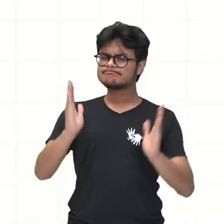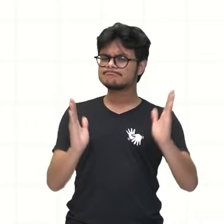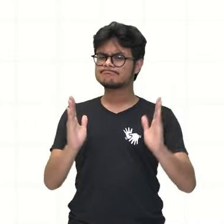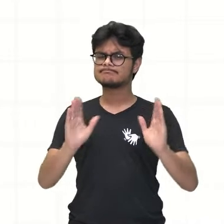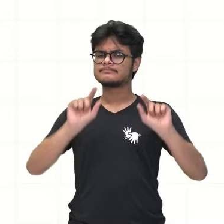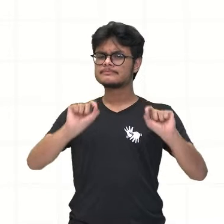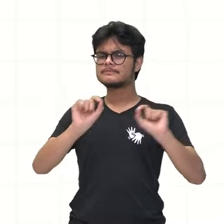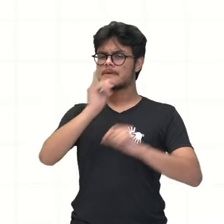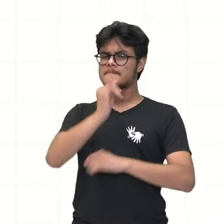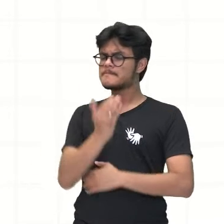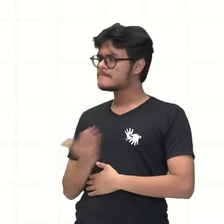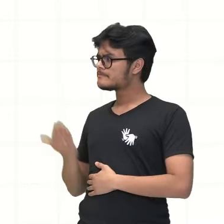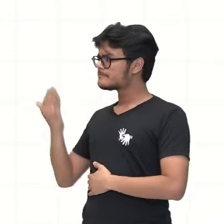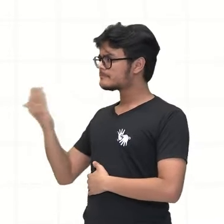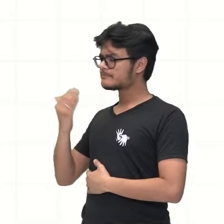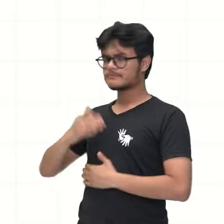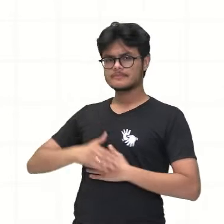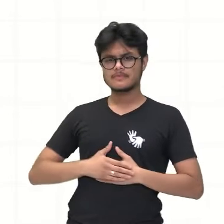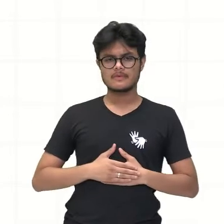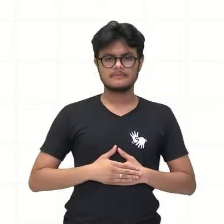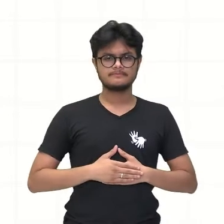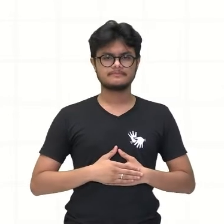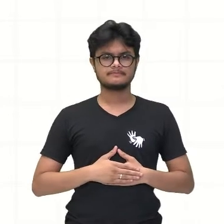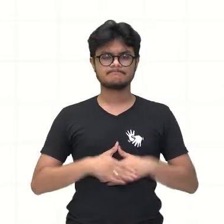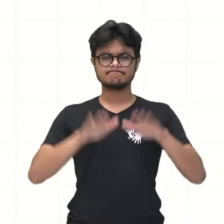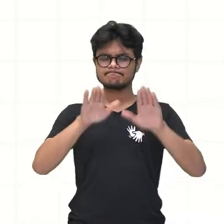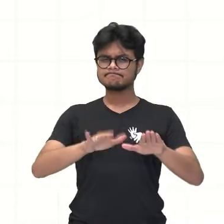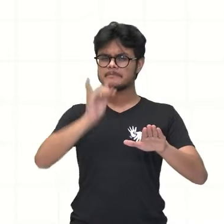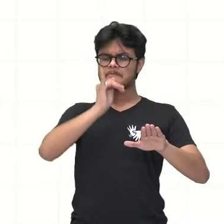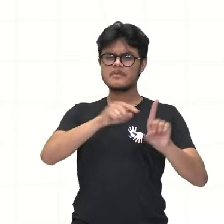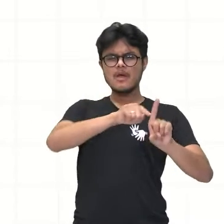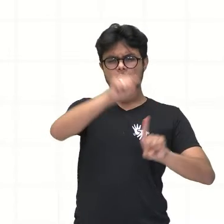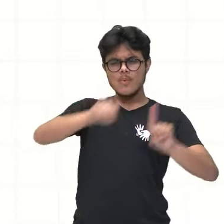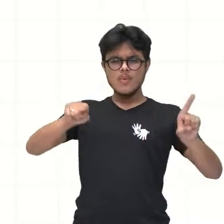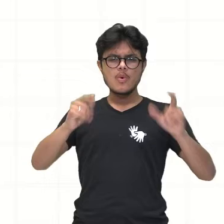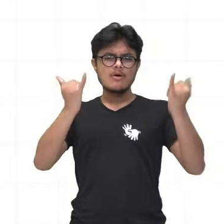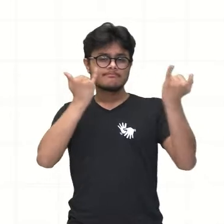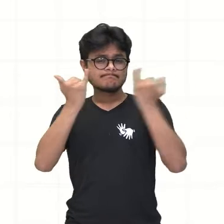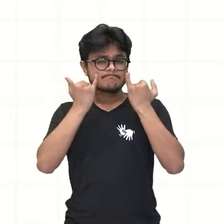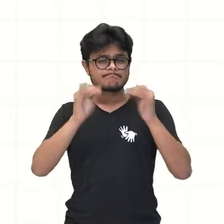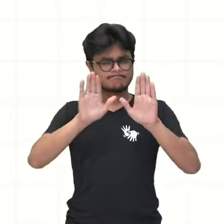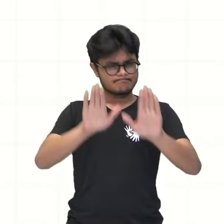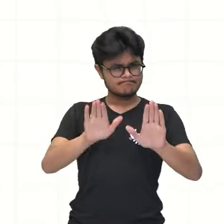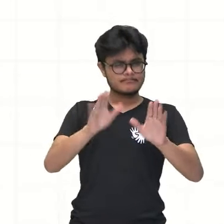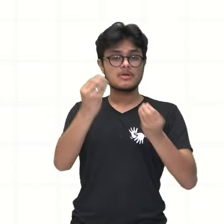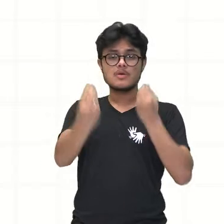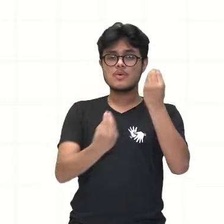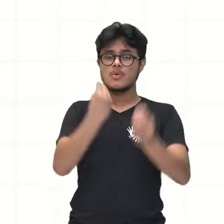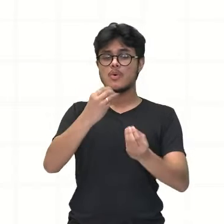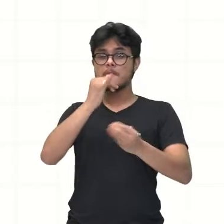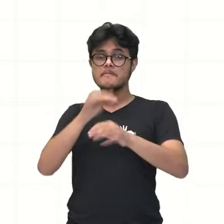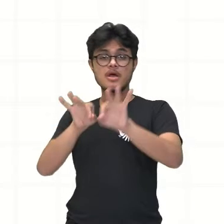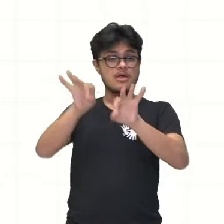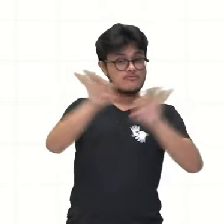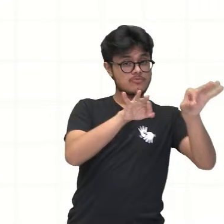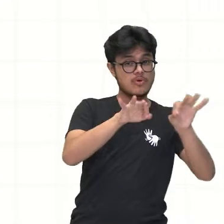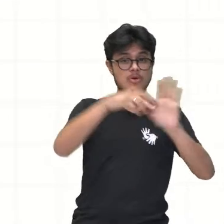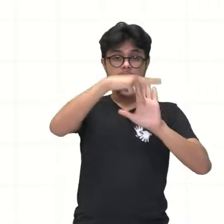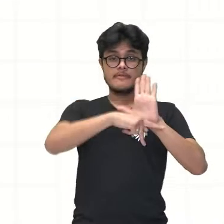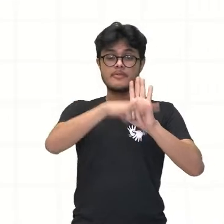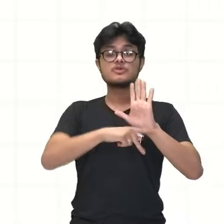geração alfa diz o seguinte: veja no gráfico a seguir a organização dos dados de